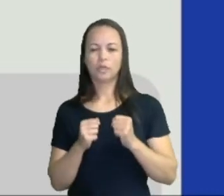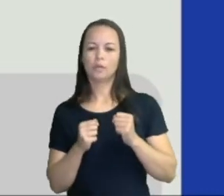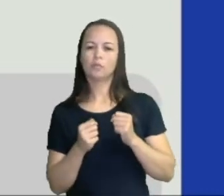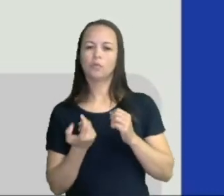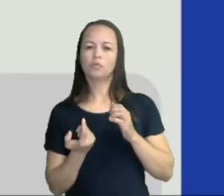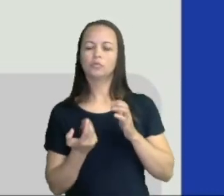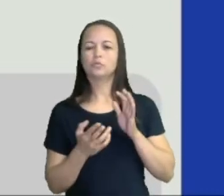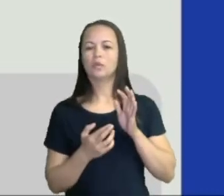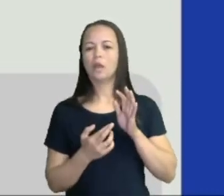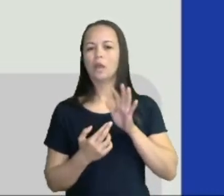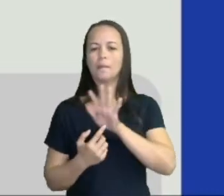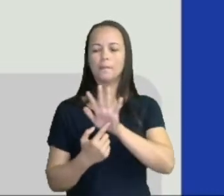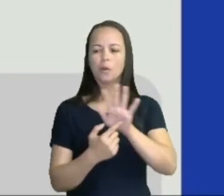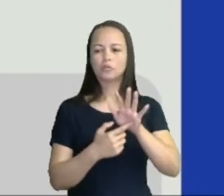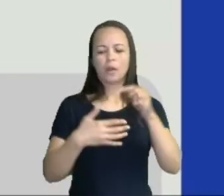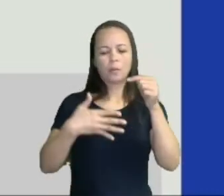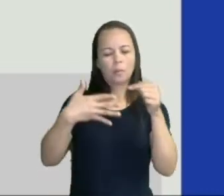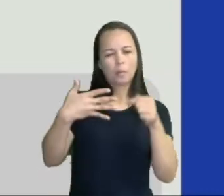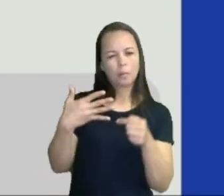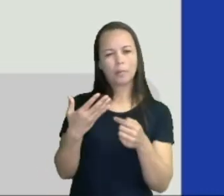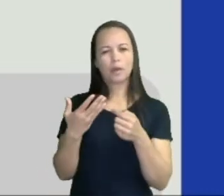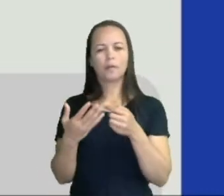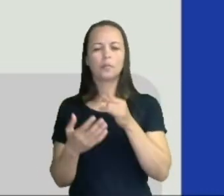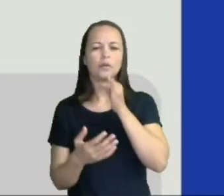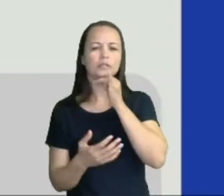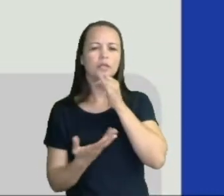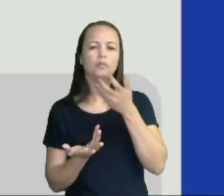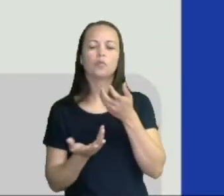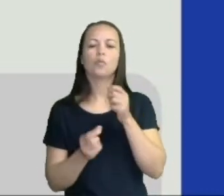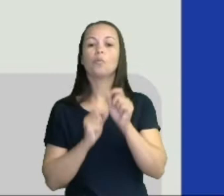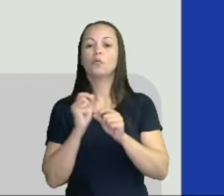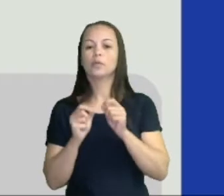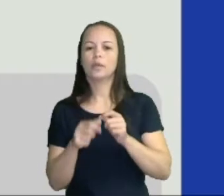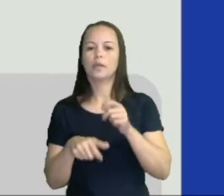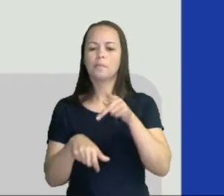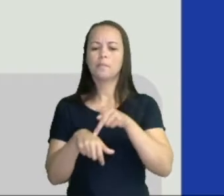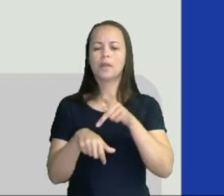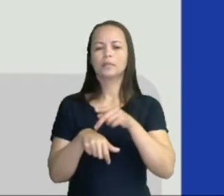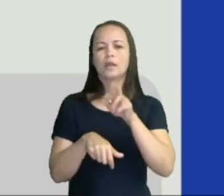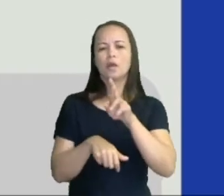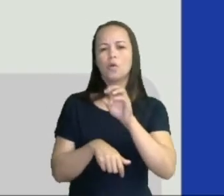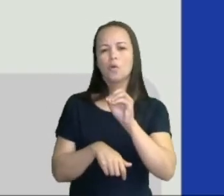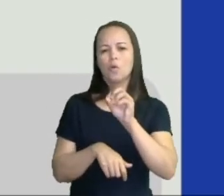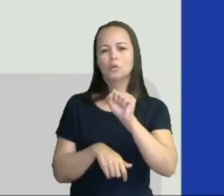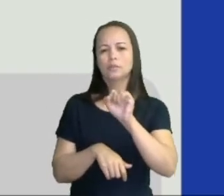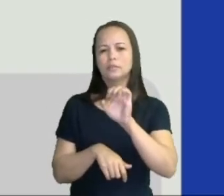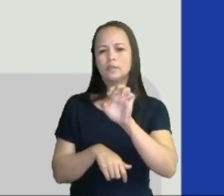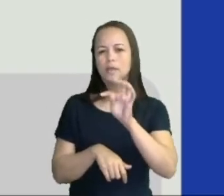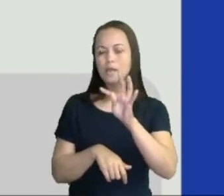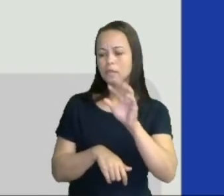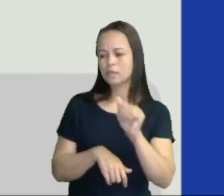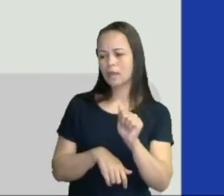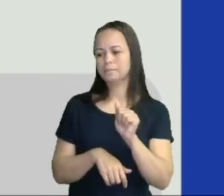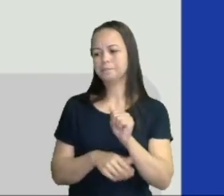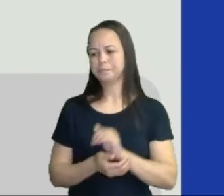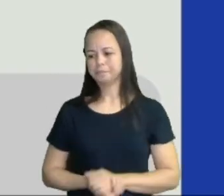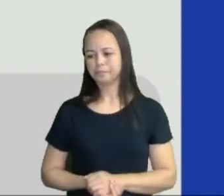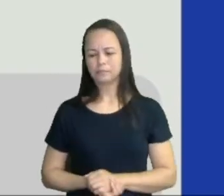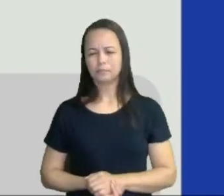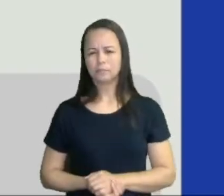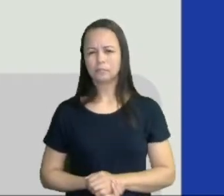apontar, como, por exemplo, a Pedra Roseta. O que é isso, professora?